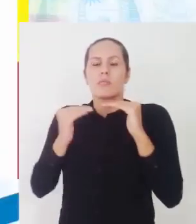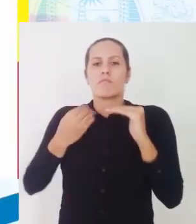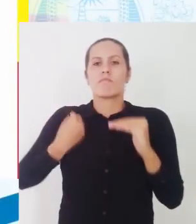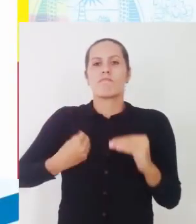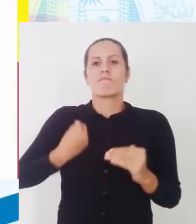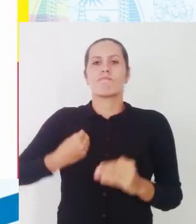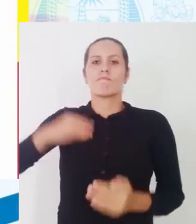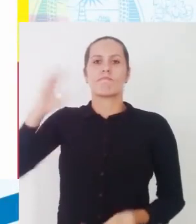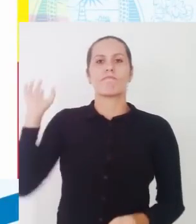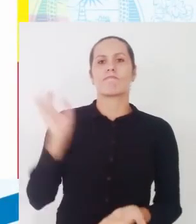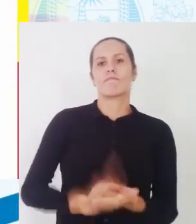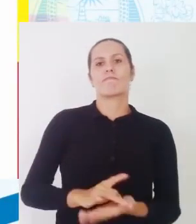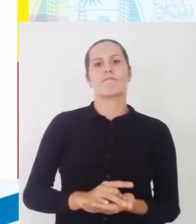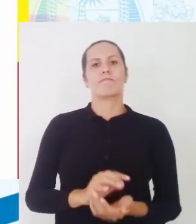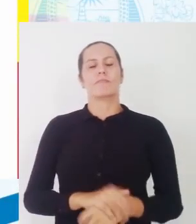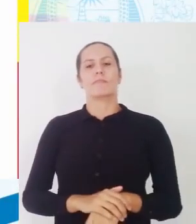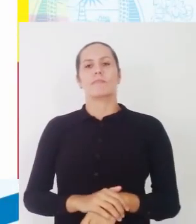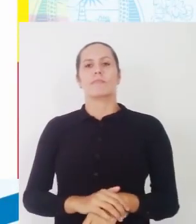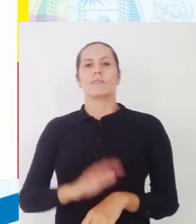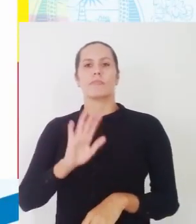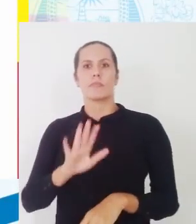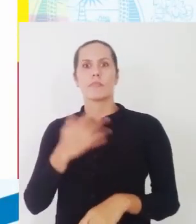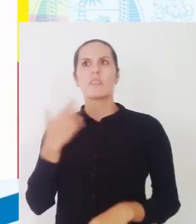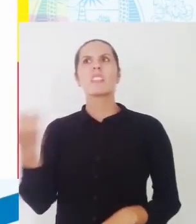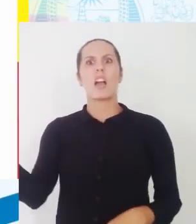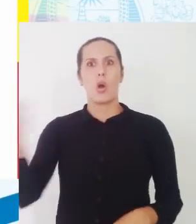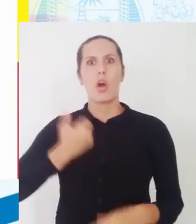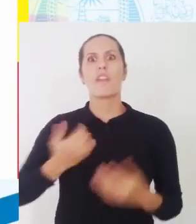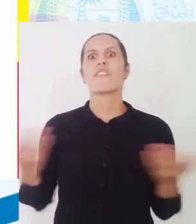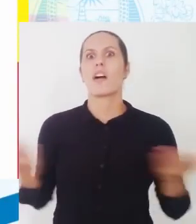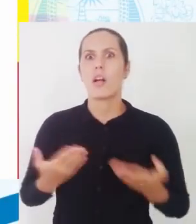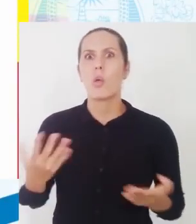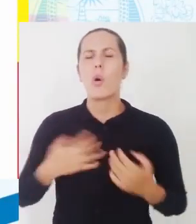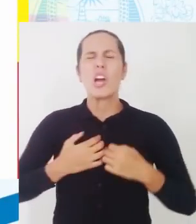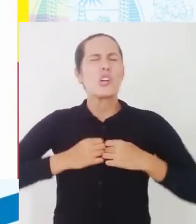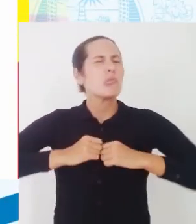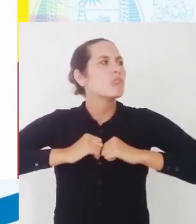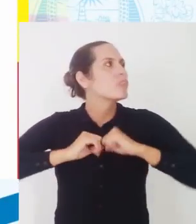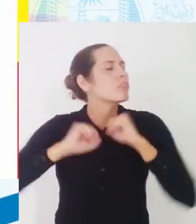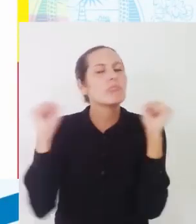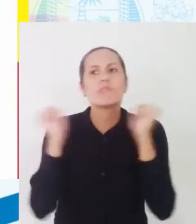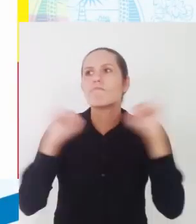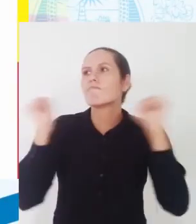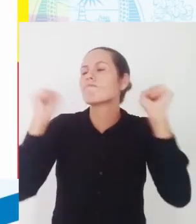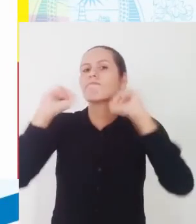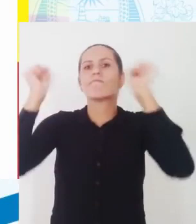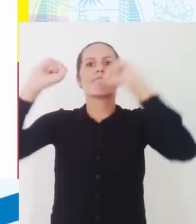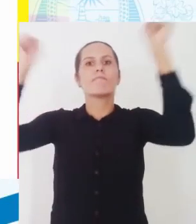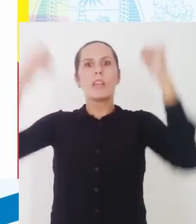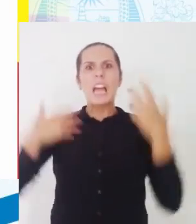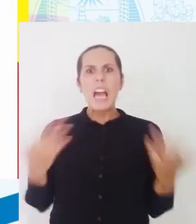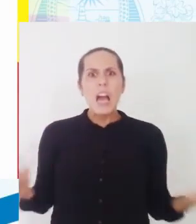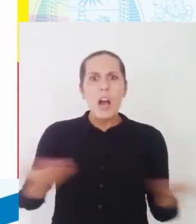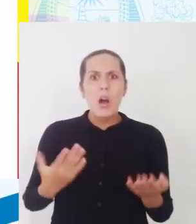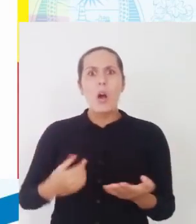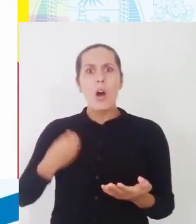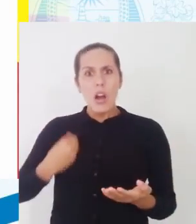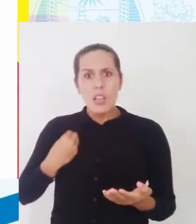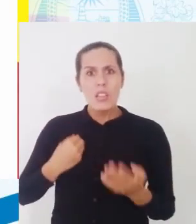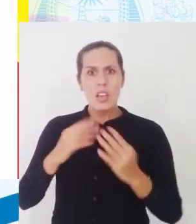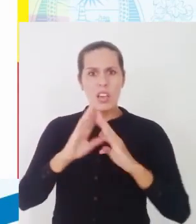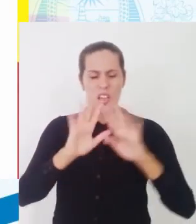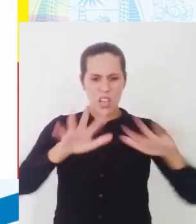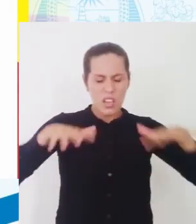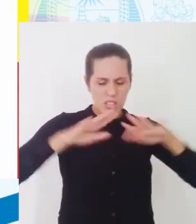sempre. Mas agora que você me falou isso, Raíssa, eu estou indignadíssimo. Agora que eu descobri que